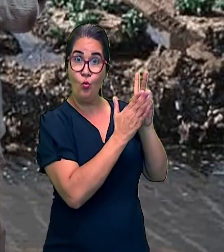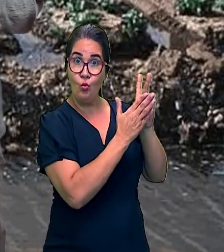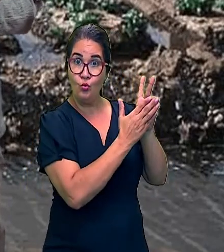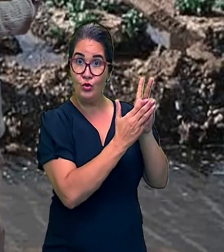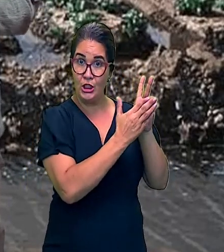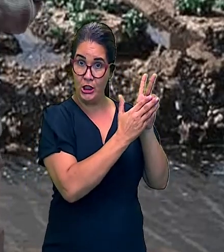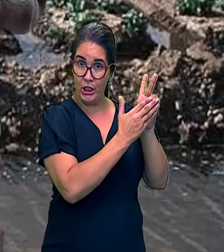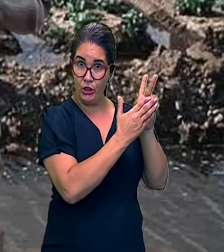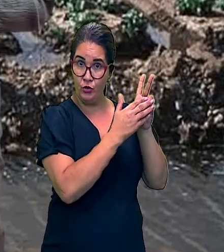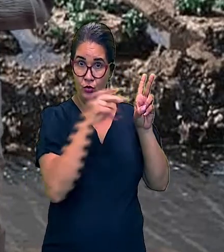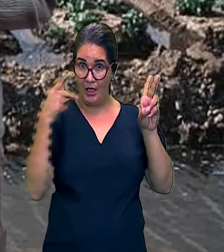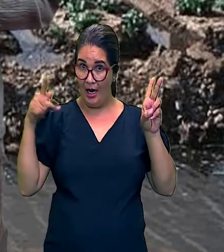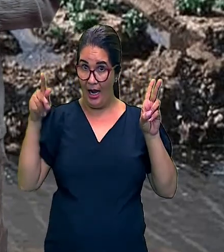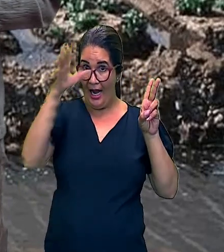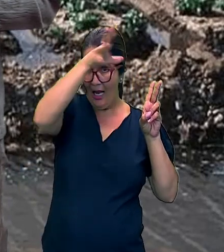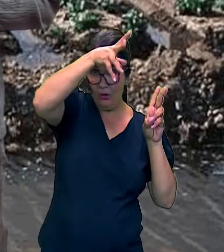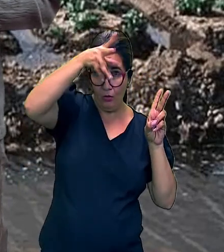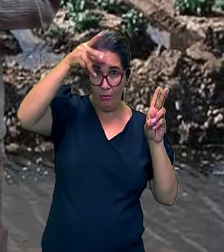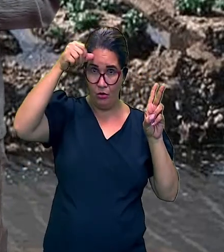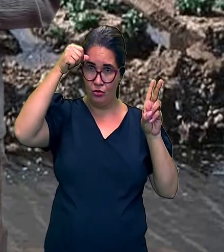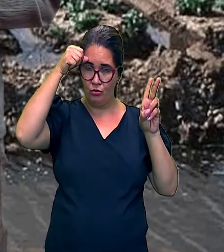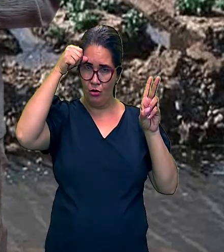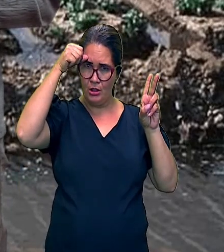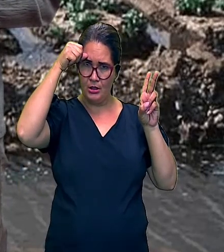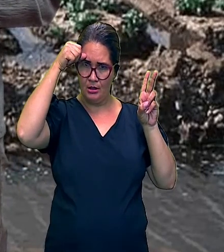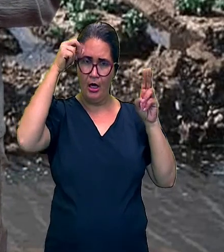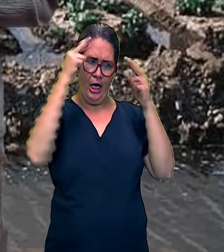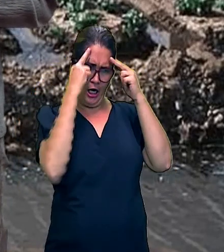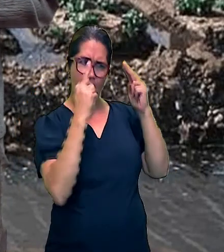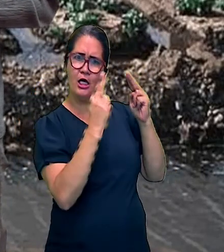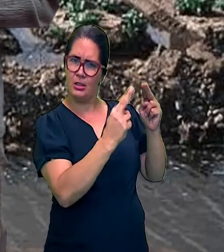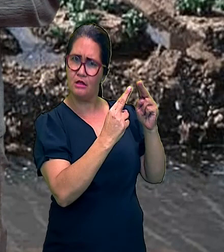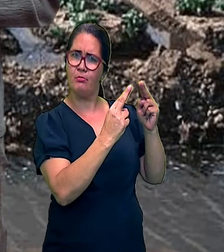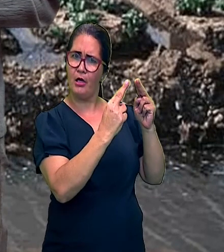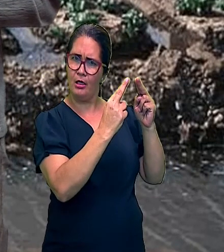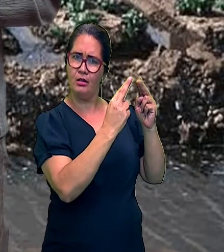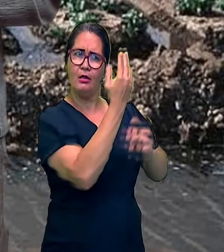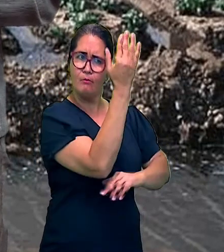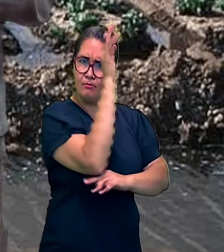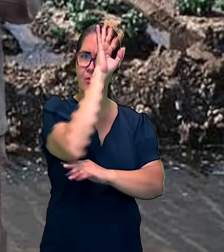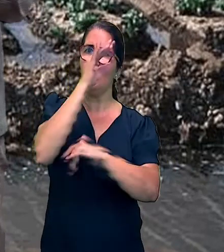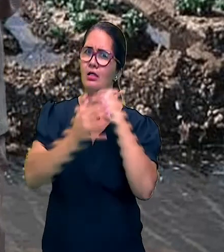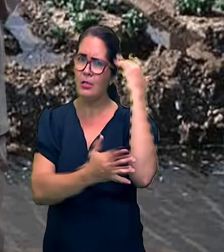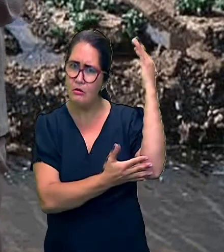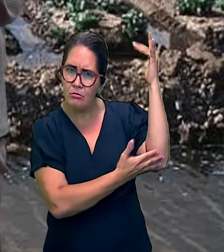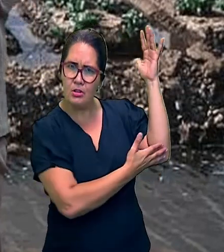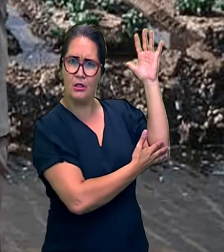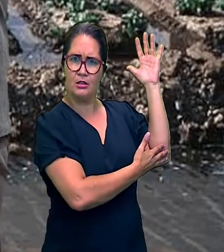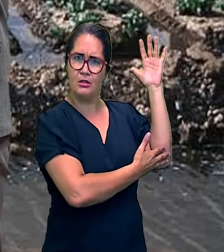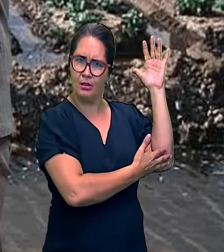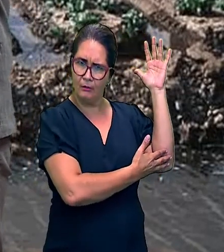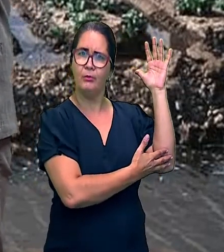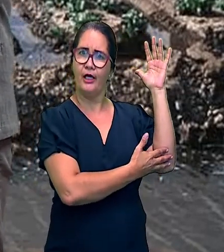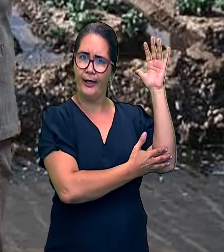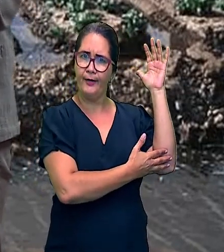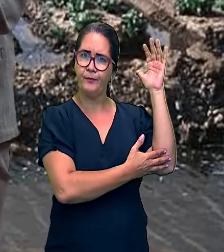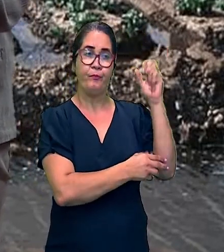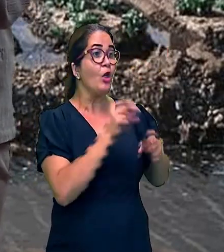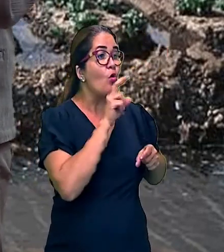ela proporciona para eles. Mesmo aquelas pequenas áreas